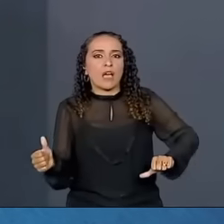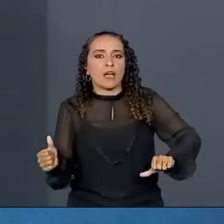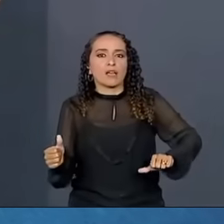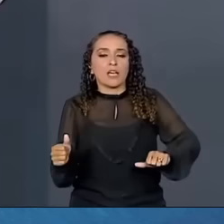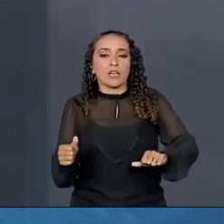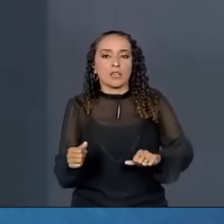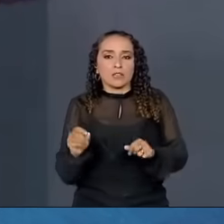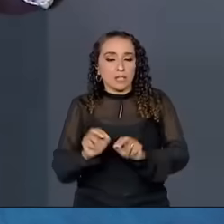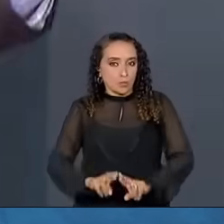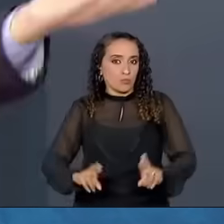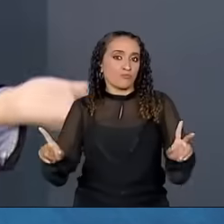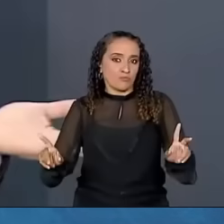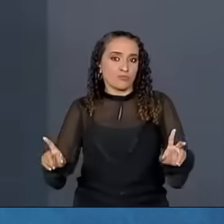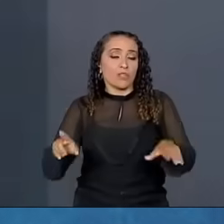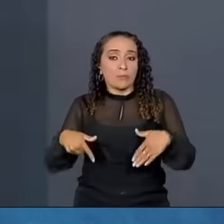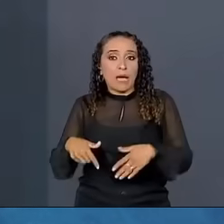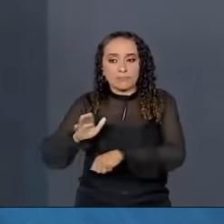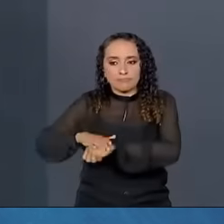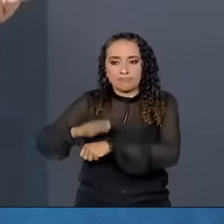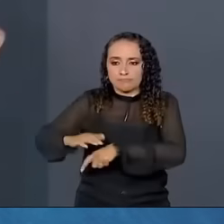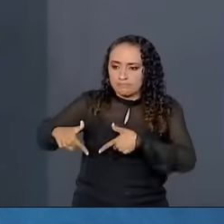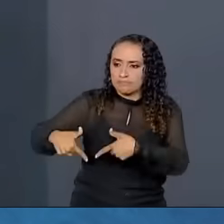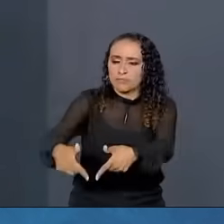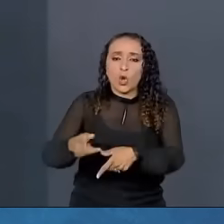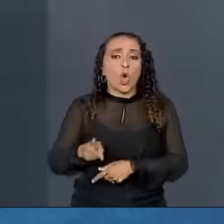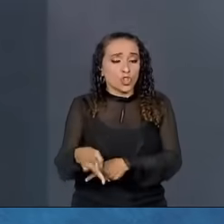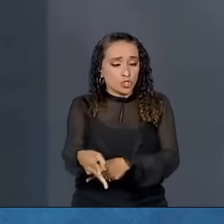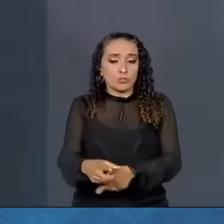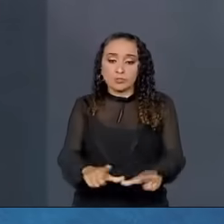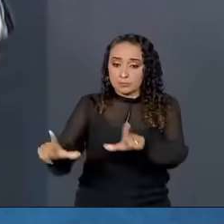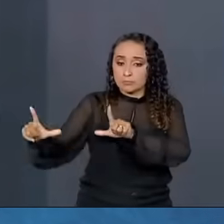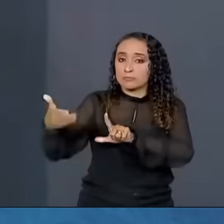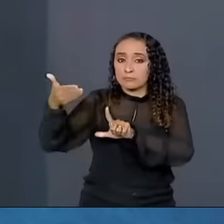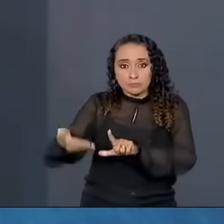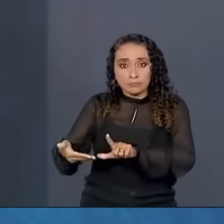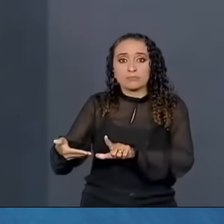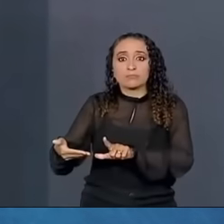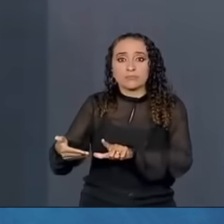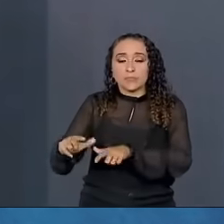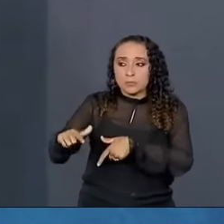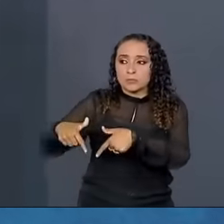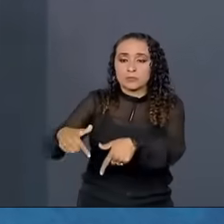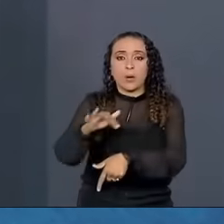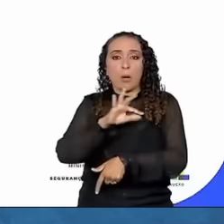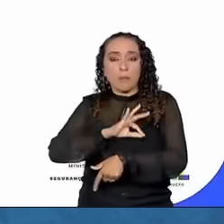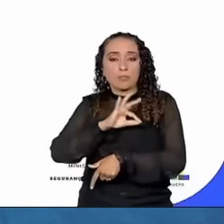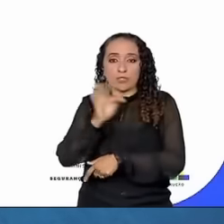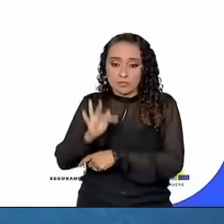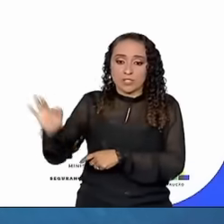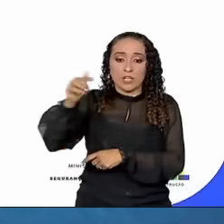nós fizemos, mas as operações aí estão. A título exemplificativo, operações da Polícia Federal,